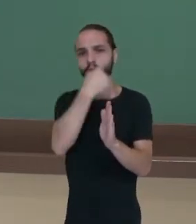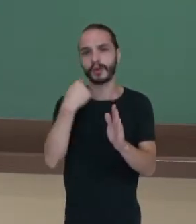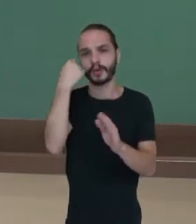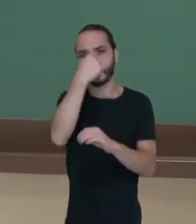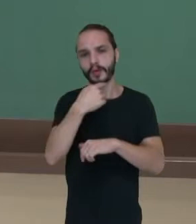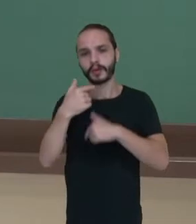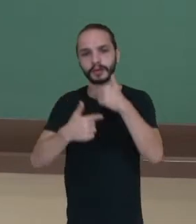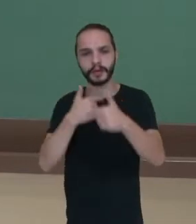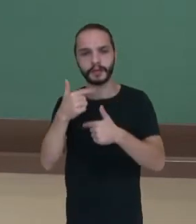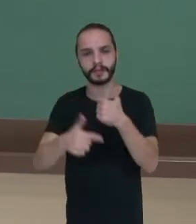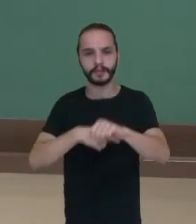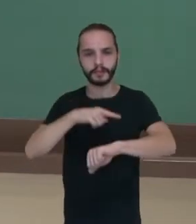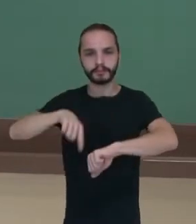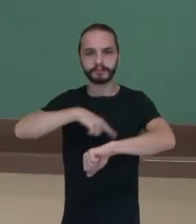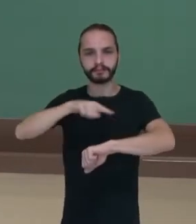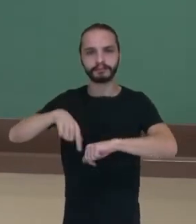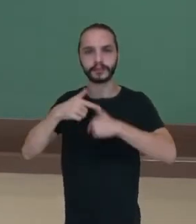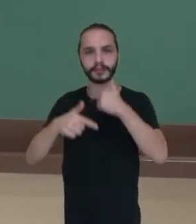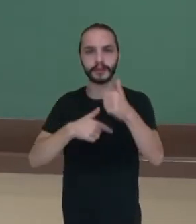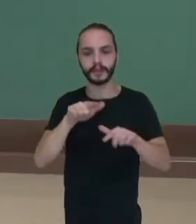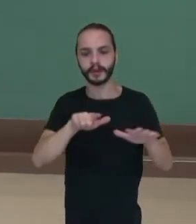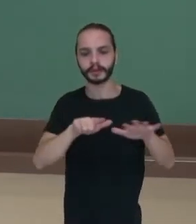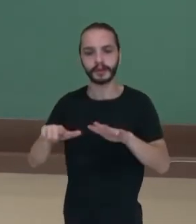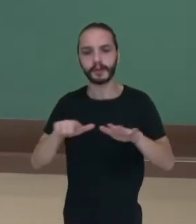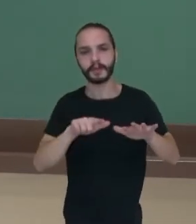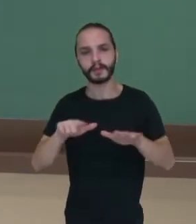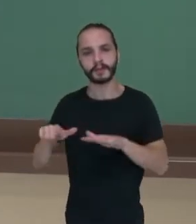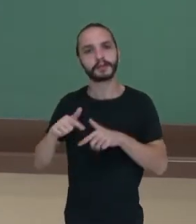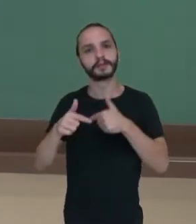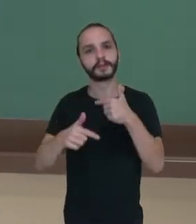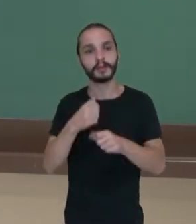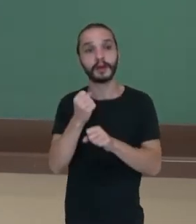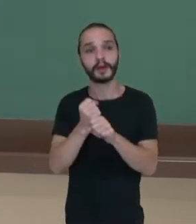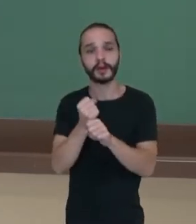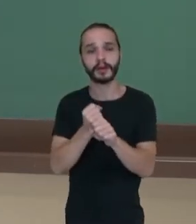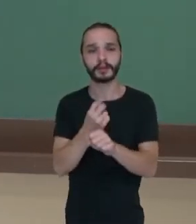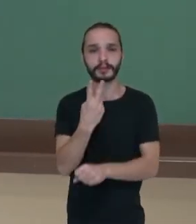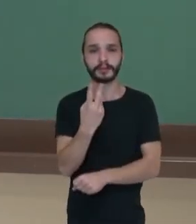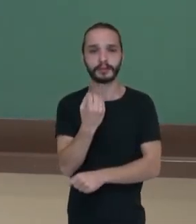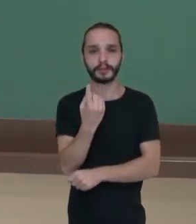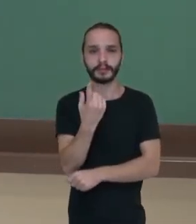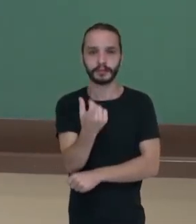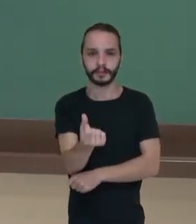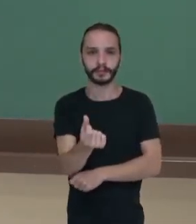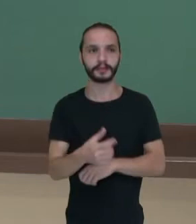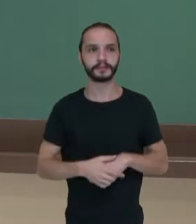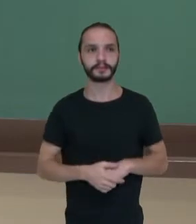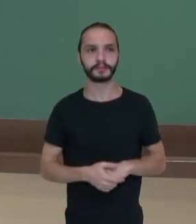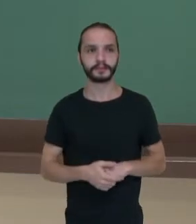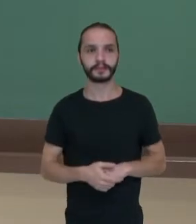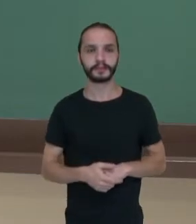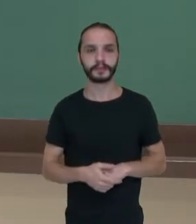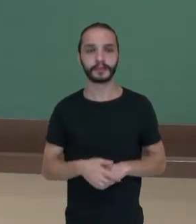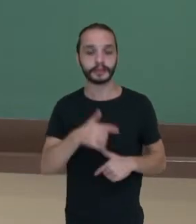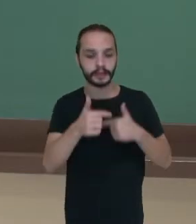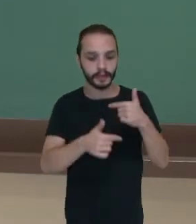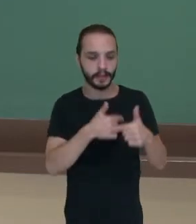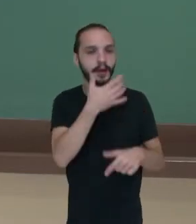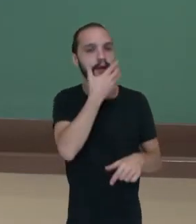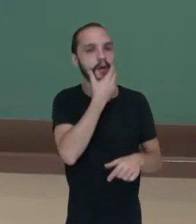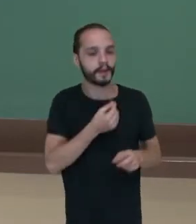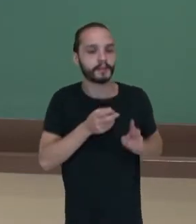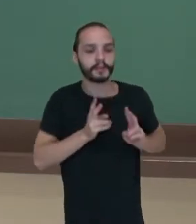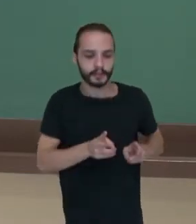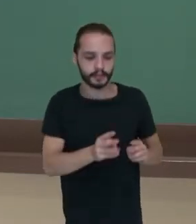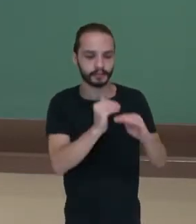das mulheres, né? As horas semanais no ano de 2016, conforme o nosso gráfico. A jornada masculina permaneceu